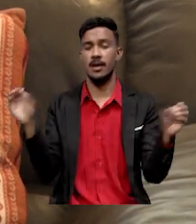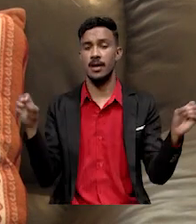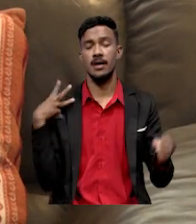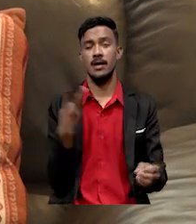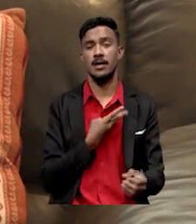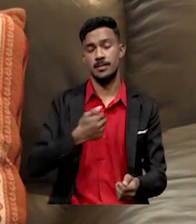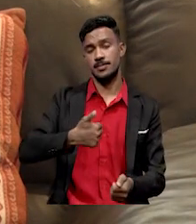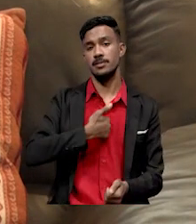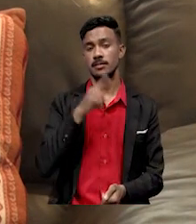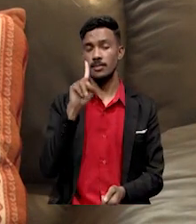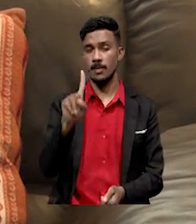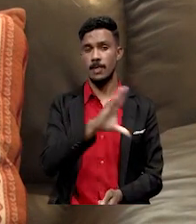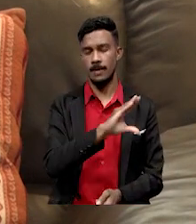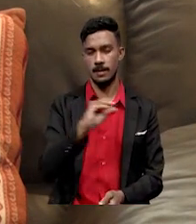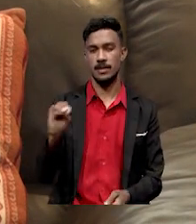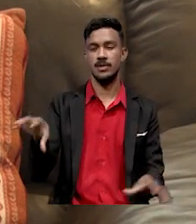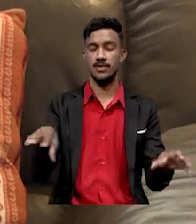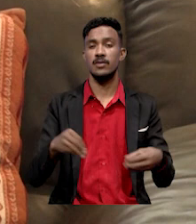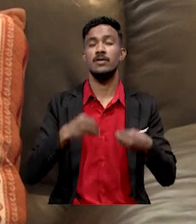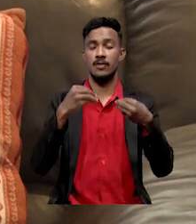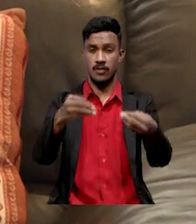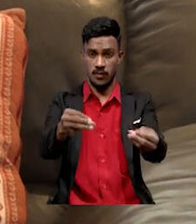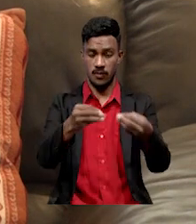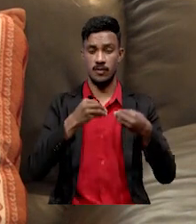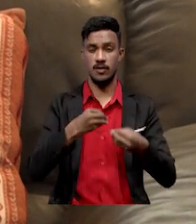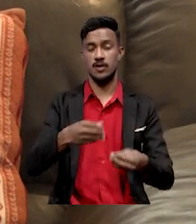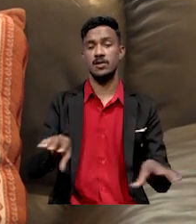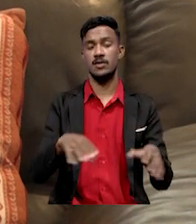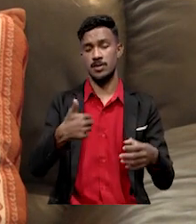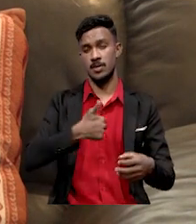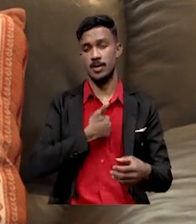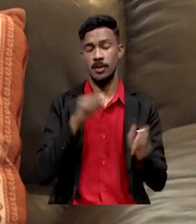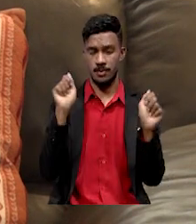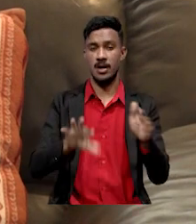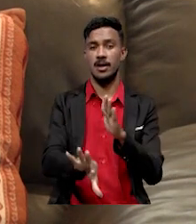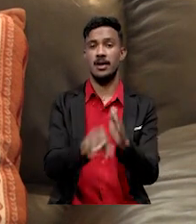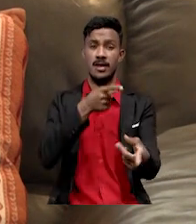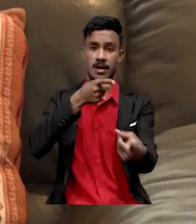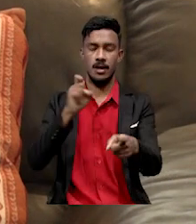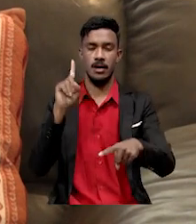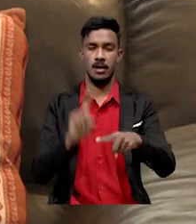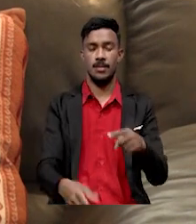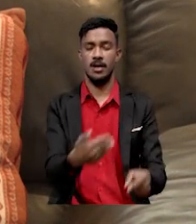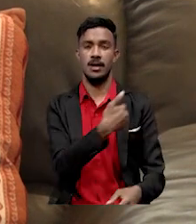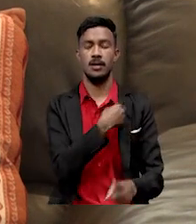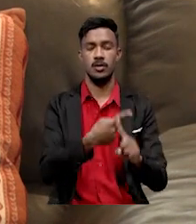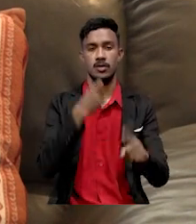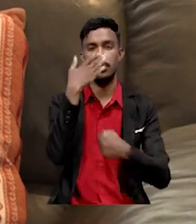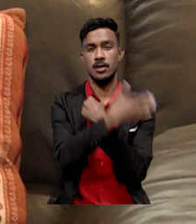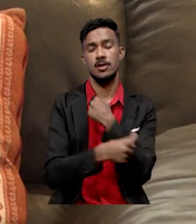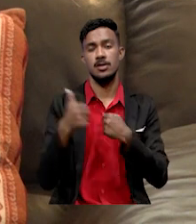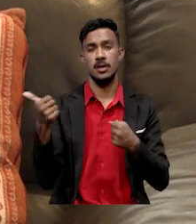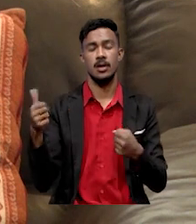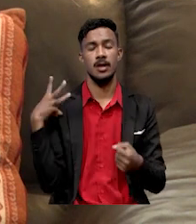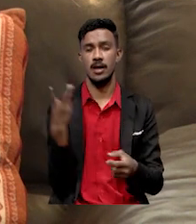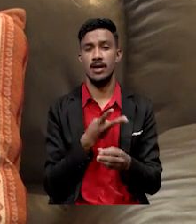buat ni depende bukit ni ang ya bukan ang per hetan kira label hendi itu masih liur ya itu mana funin loss